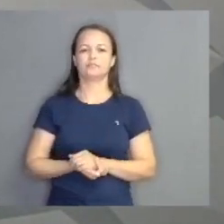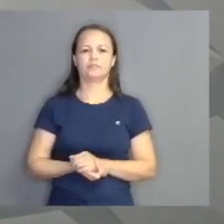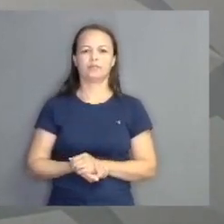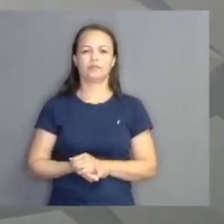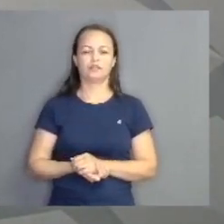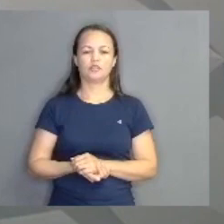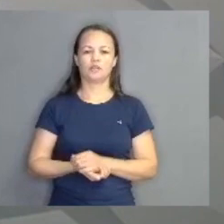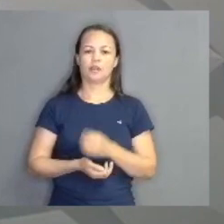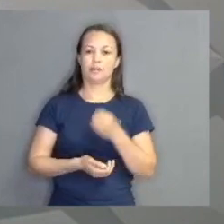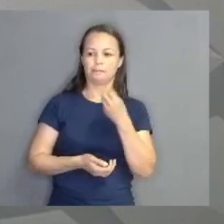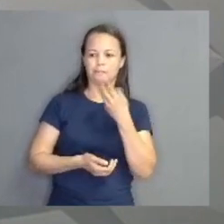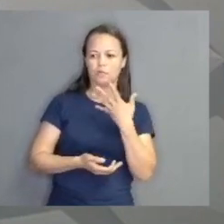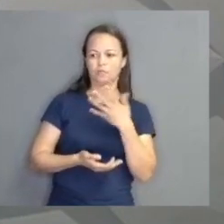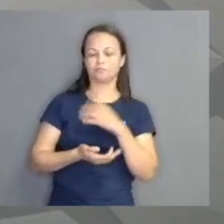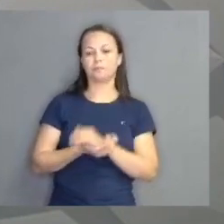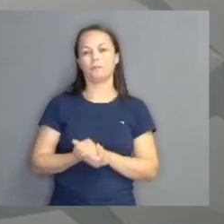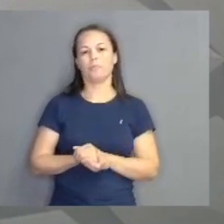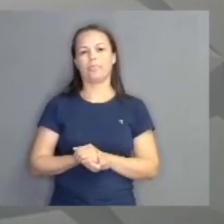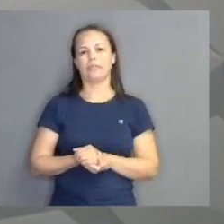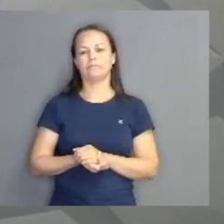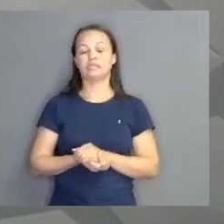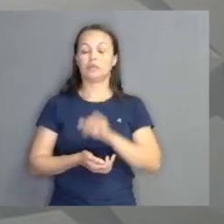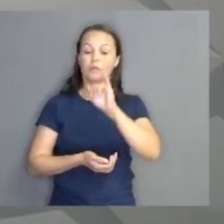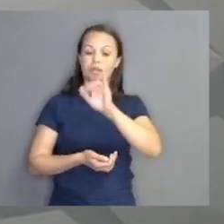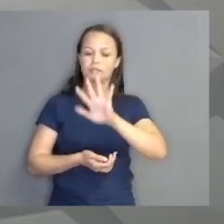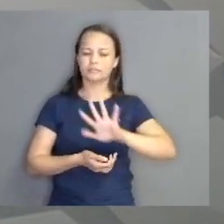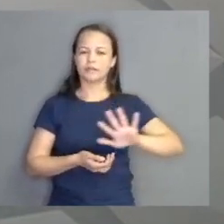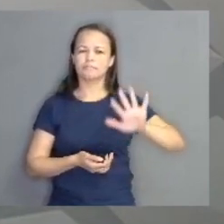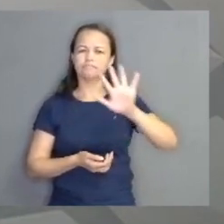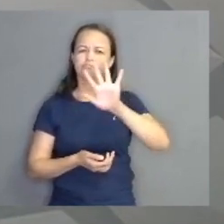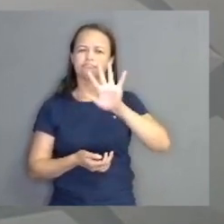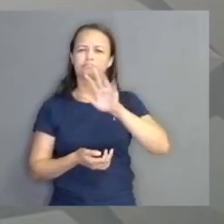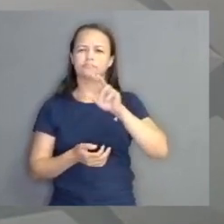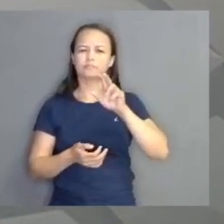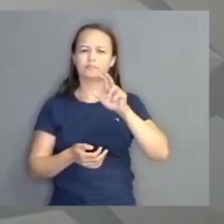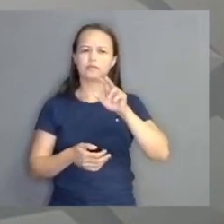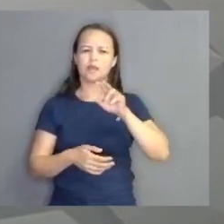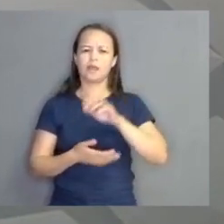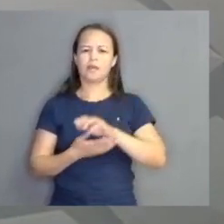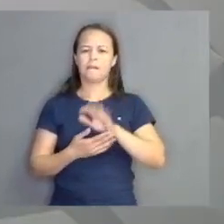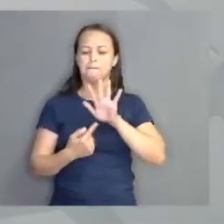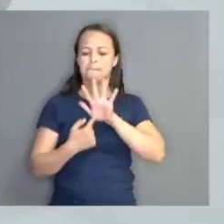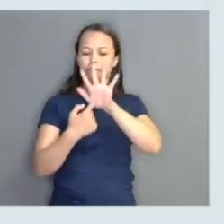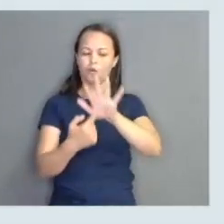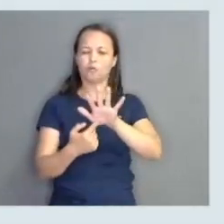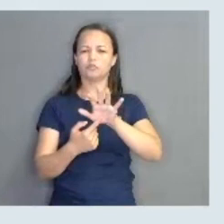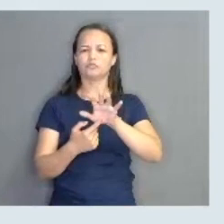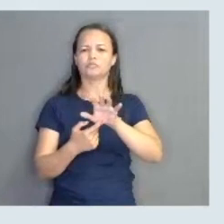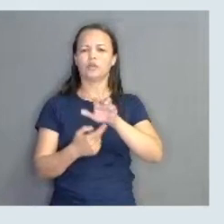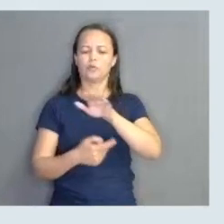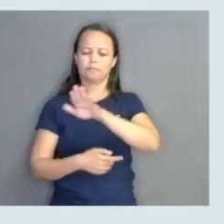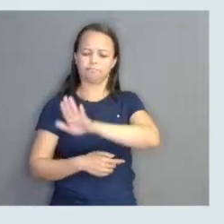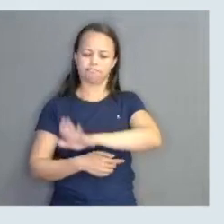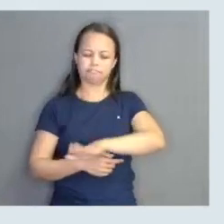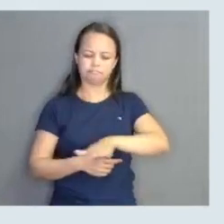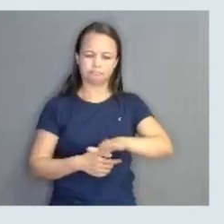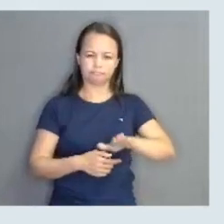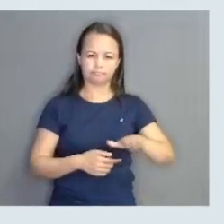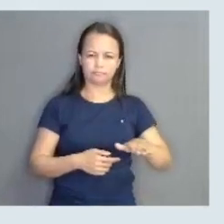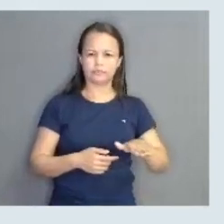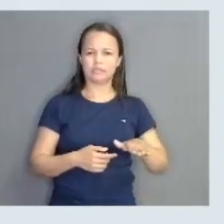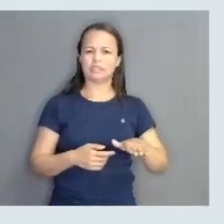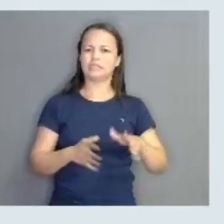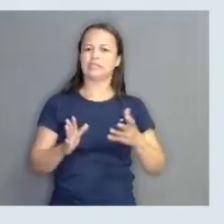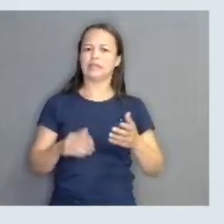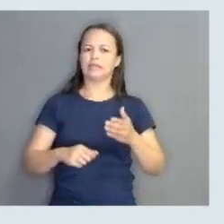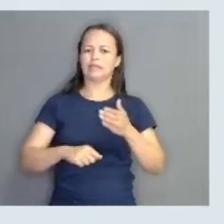Bom, pessoal, essa imagem já mostra crianças, tá certo? Então, a criança na idade